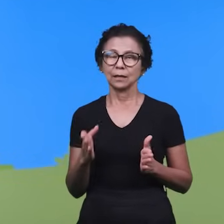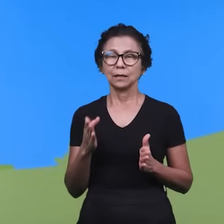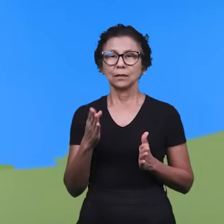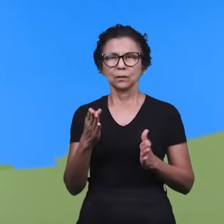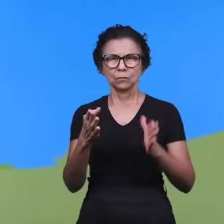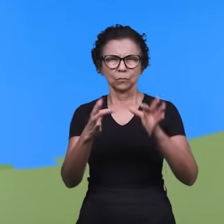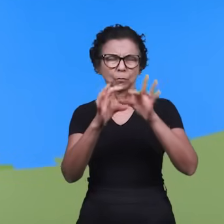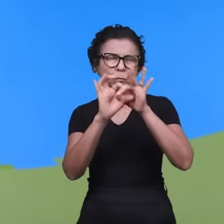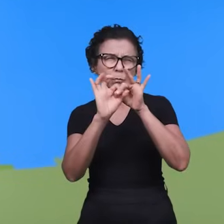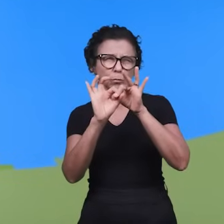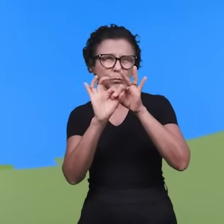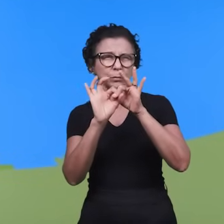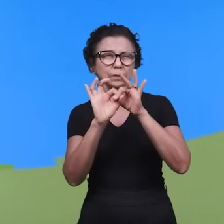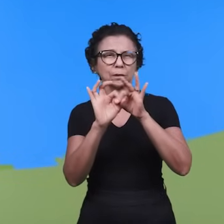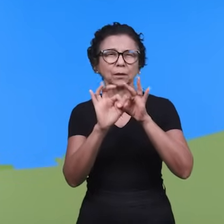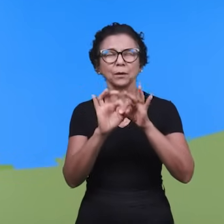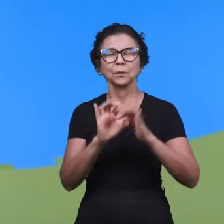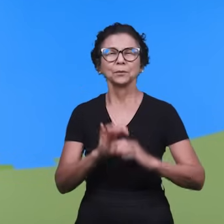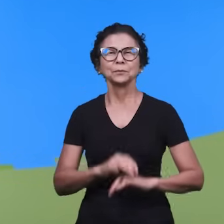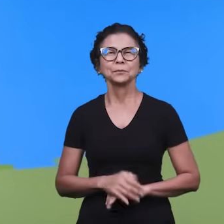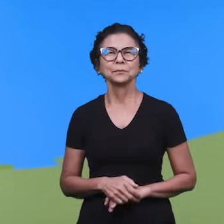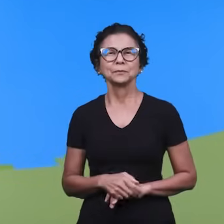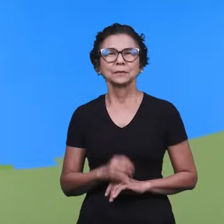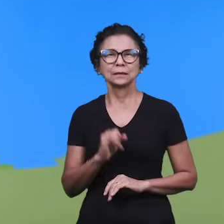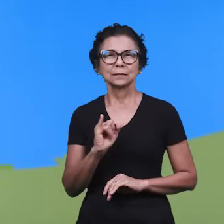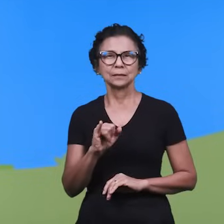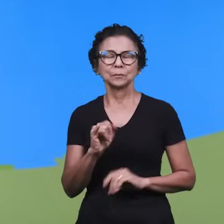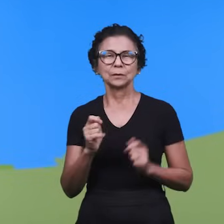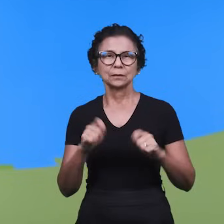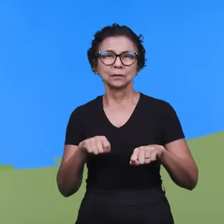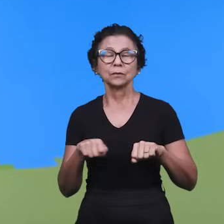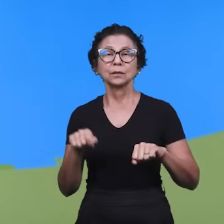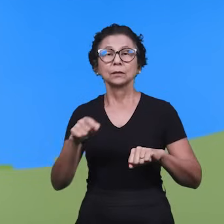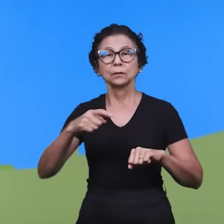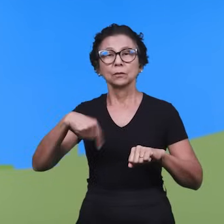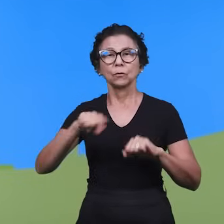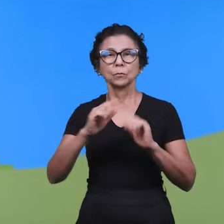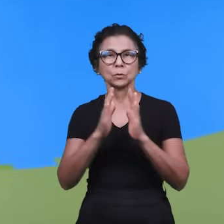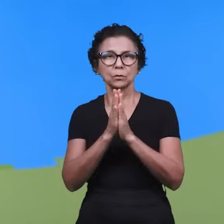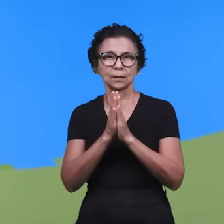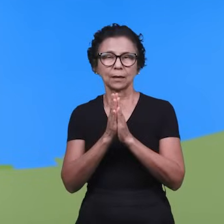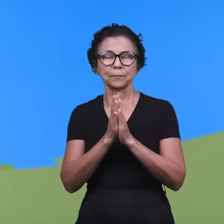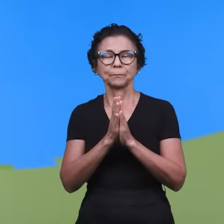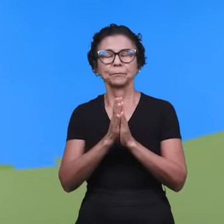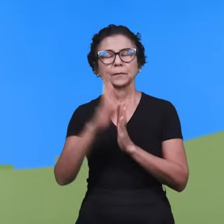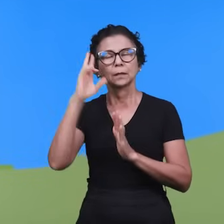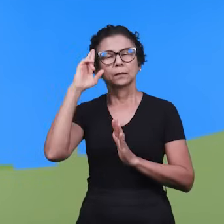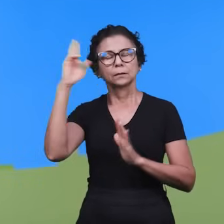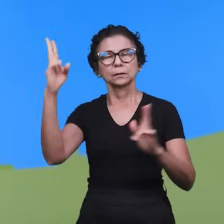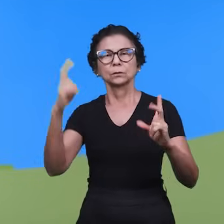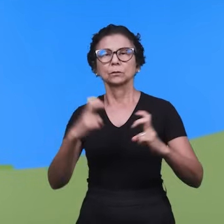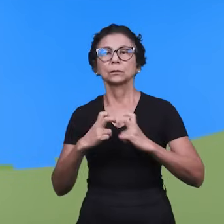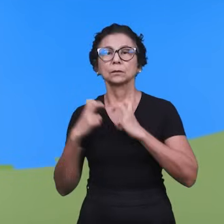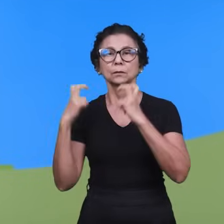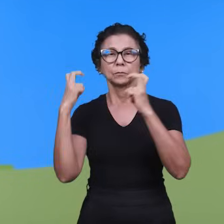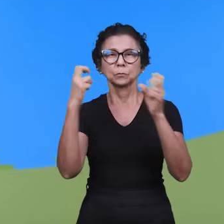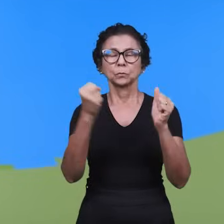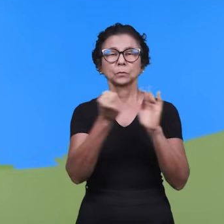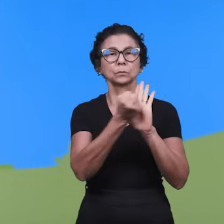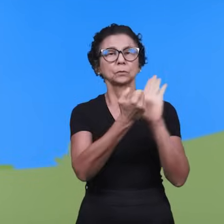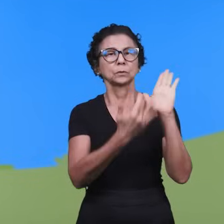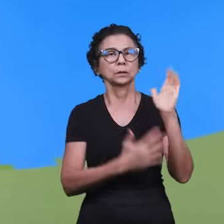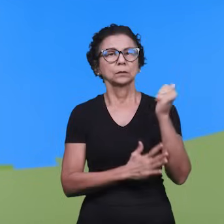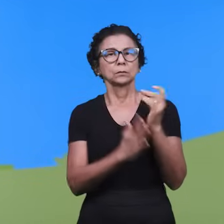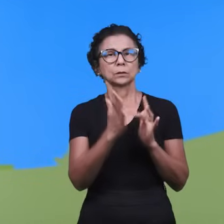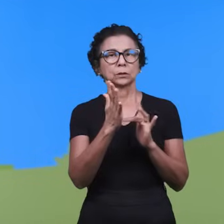puder, assim o faça, e faremos uma oração. Senhor Deus, clamamos pelo poder do sangue do Teu